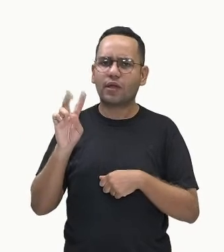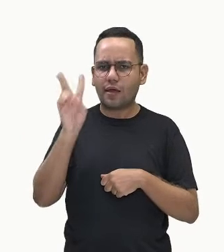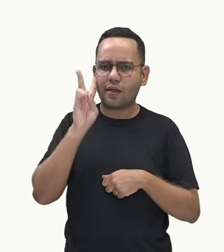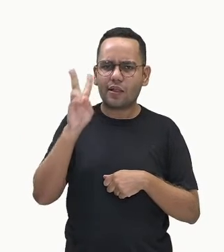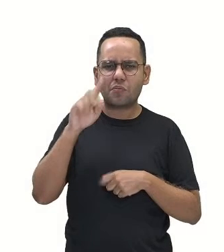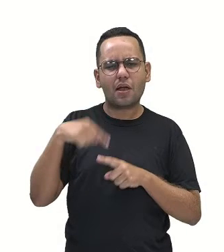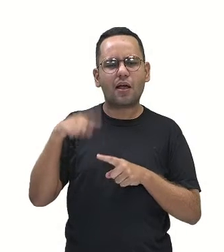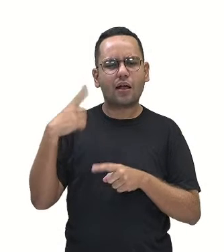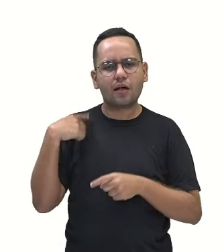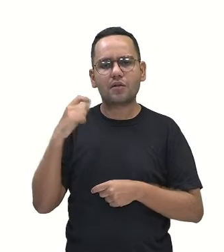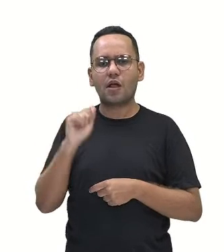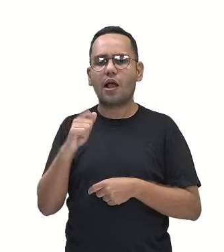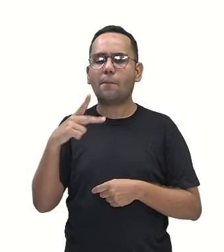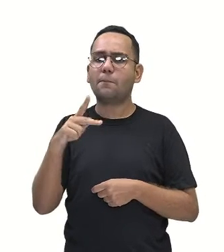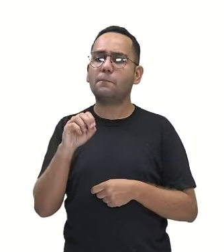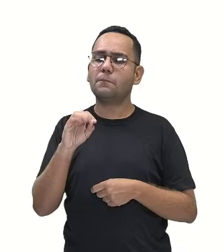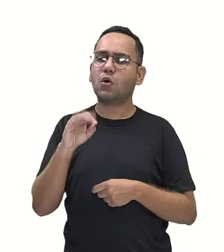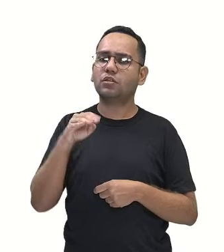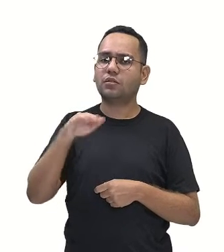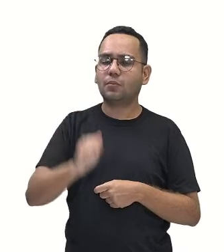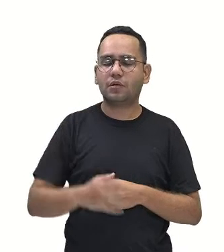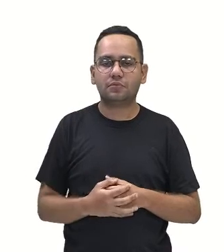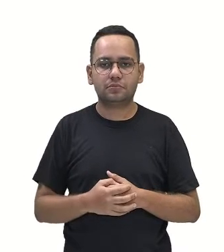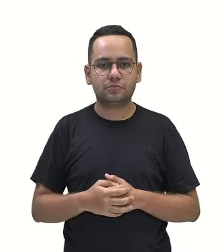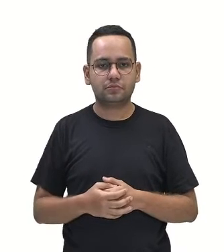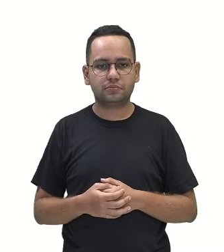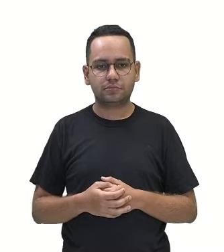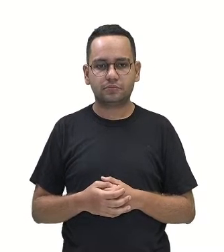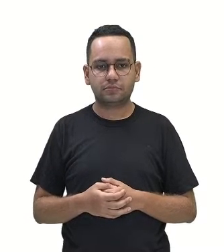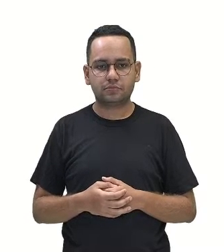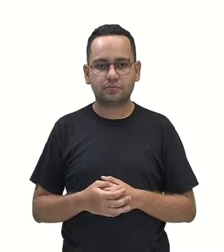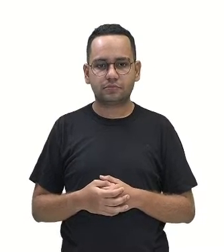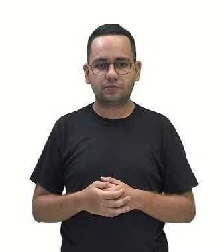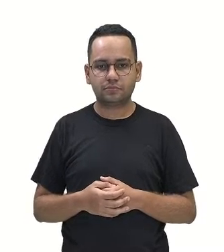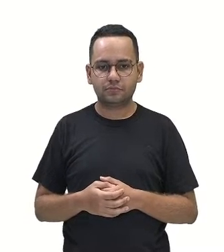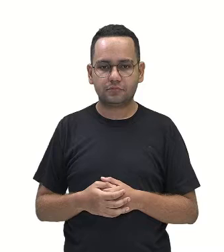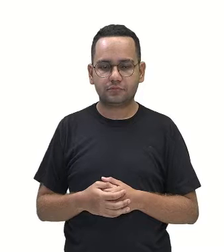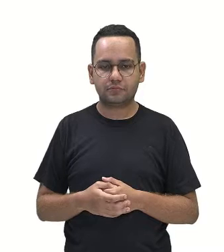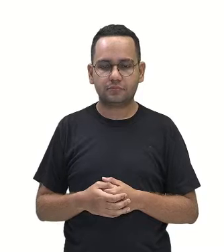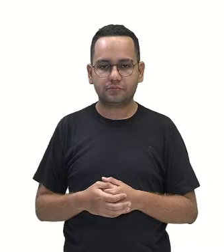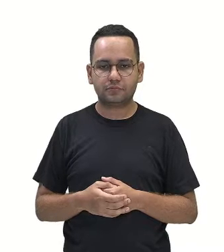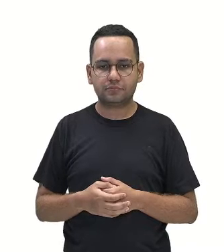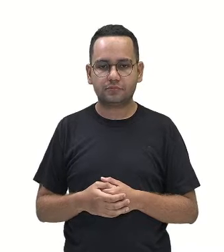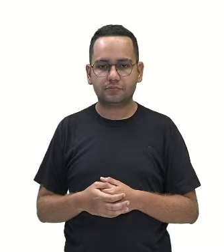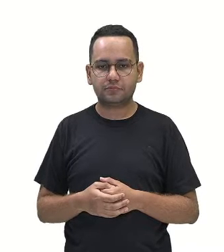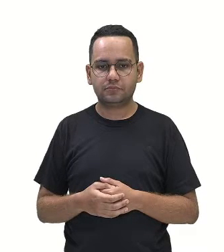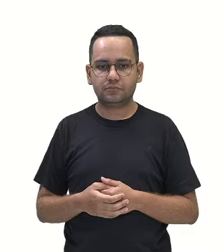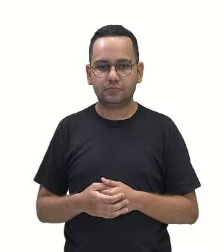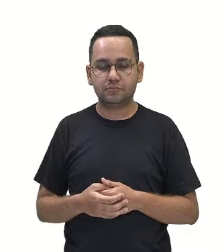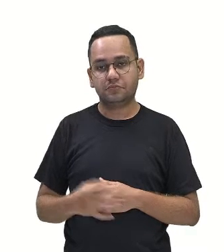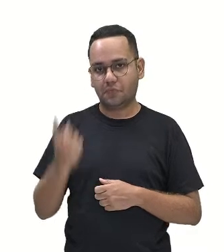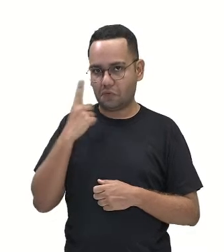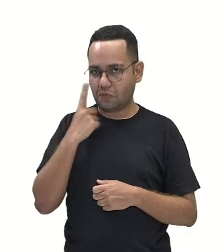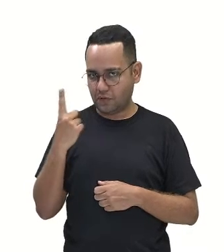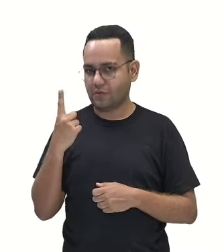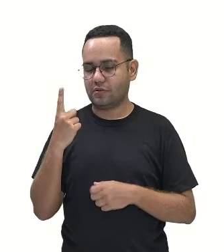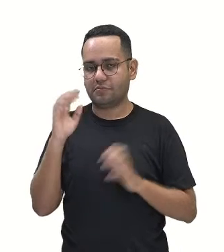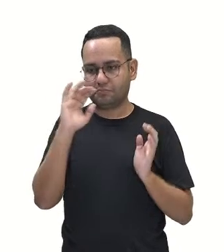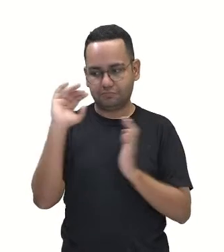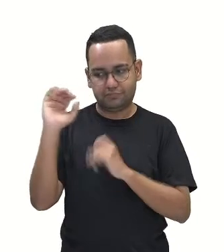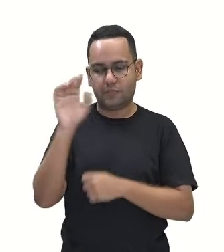é esse apótema. Mais uma vez, vamos usar aqui o nosso exemplo dos nossos aqui